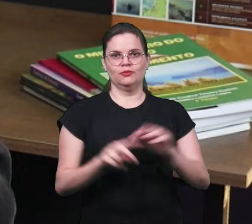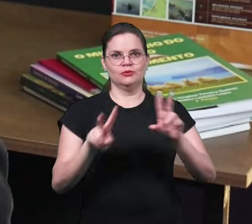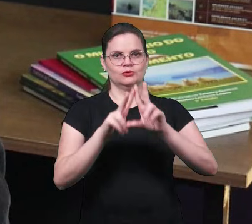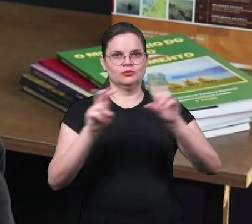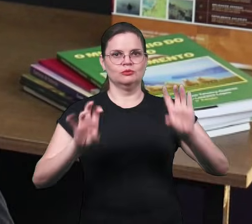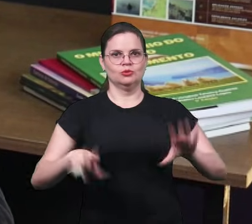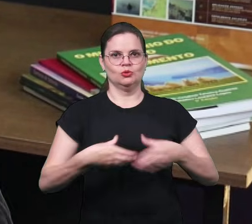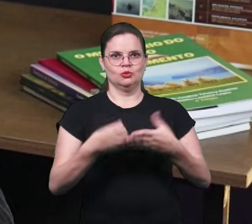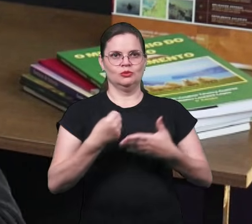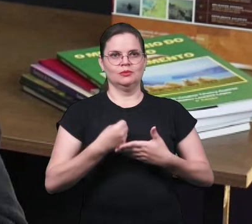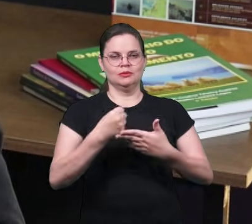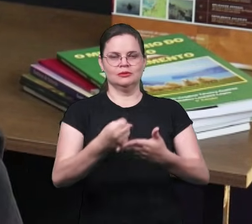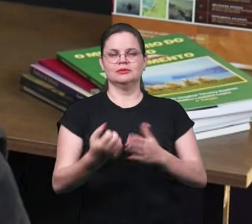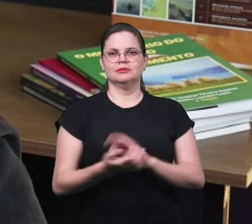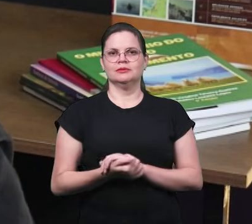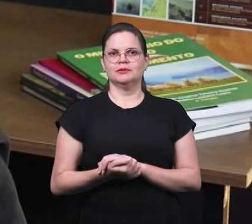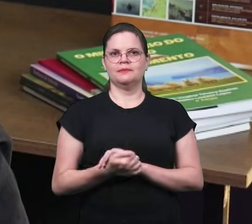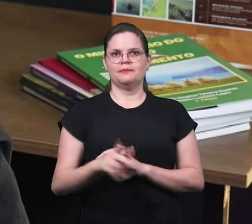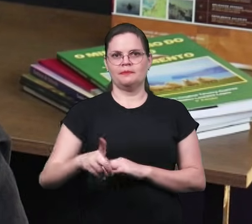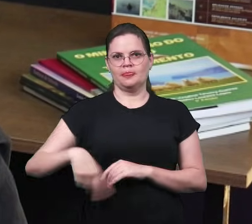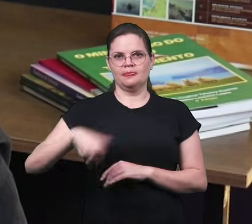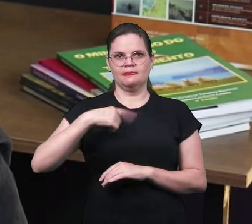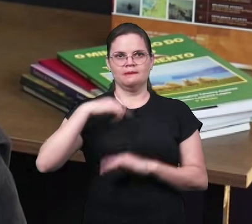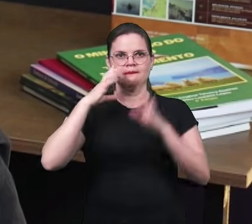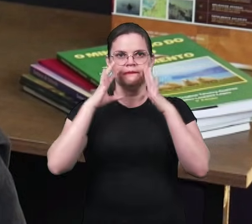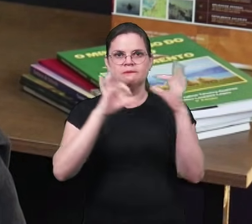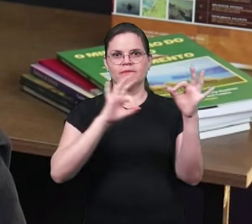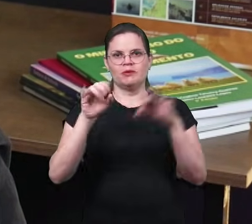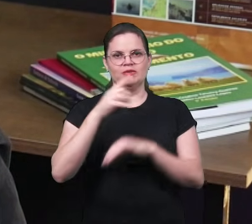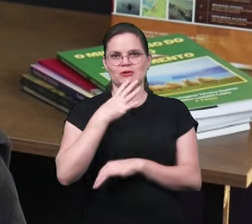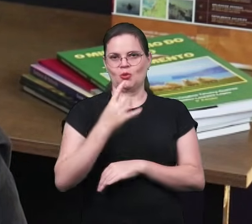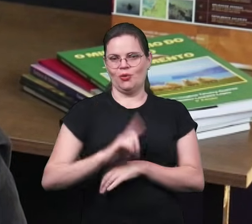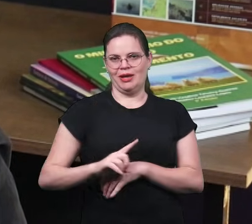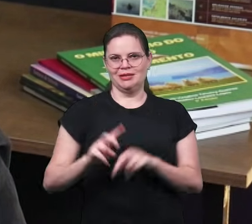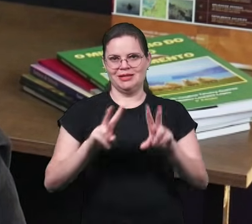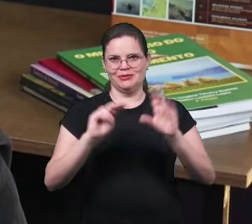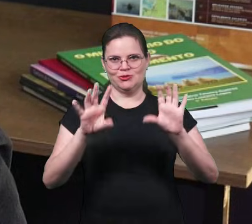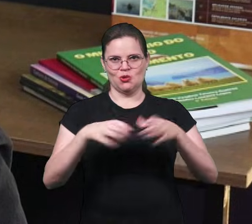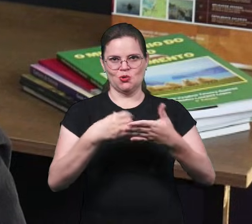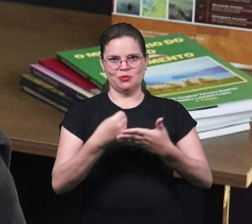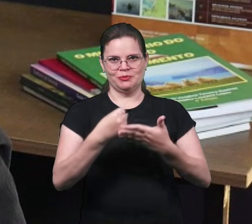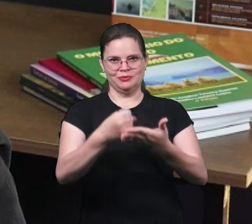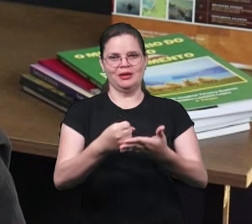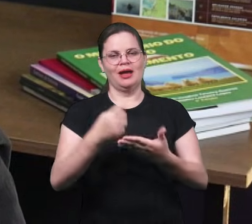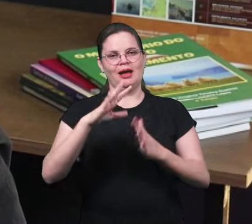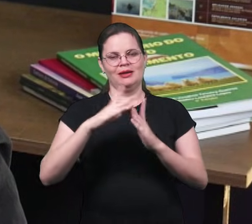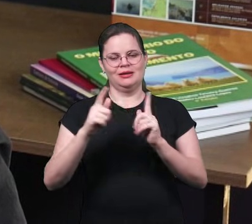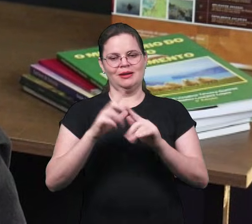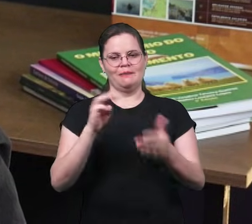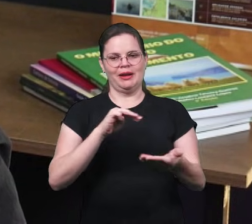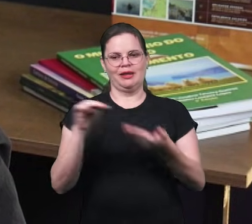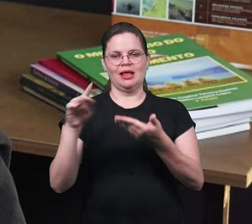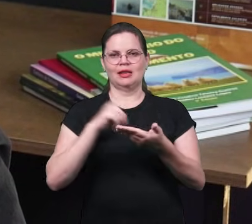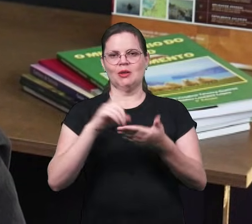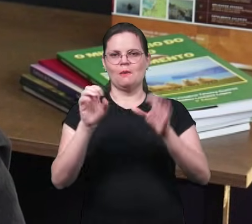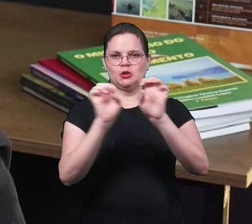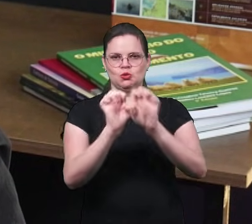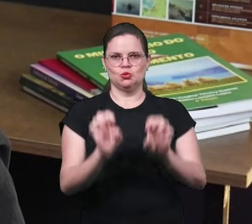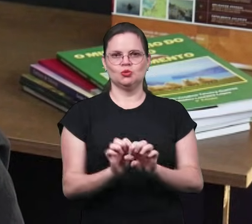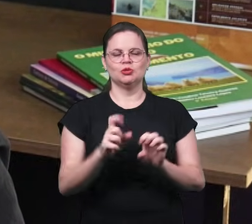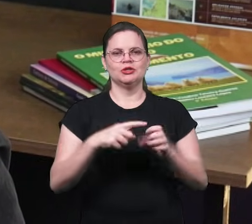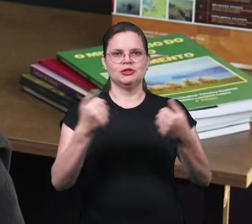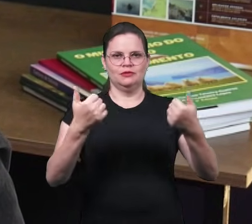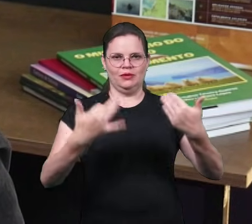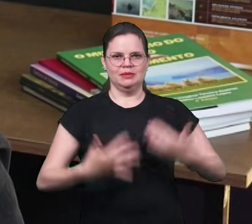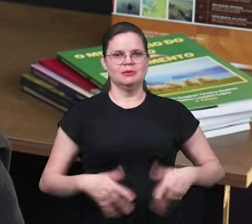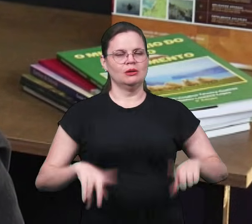grupos de assistência, né? Para você que está nos assistindo, talvez você não conheça ainda a estrutura da nossa igreja, mas nós vamos falar aqui o que são